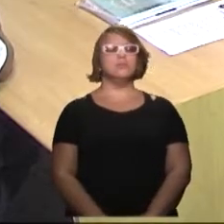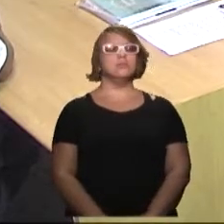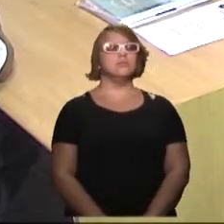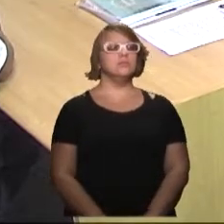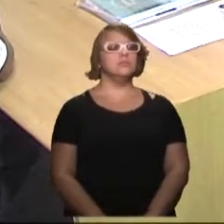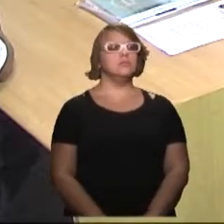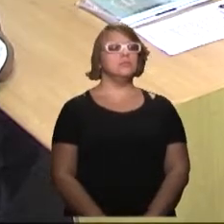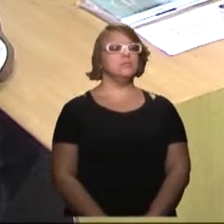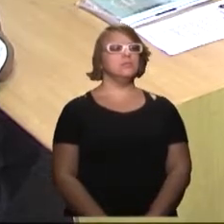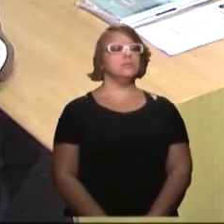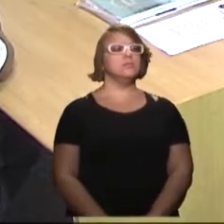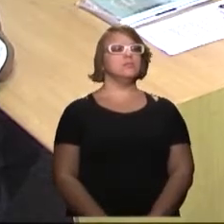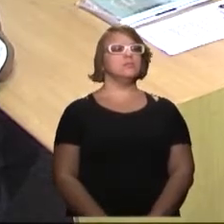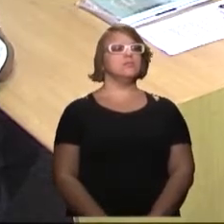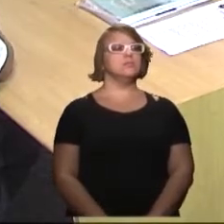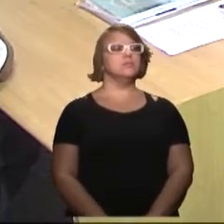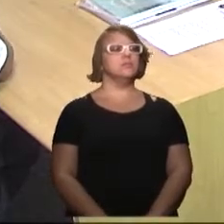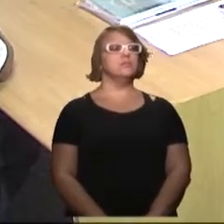Jefferson, peraí.